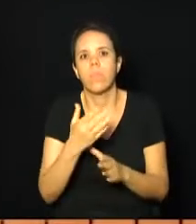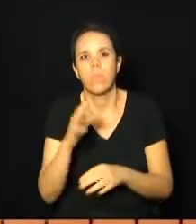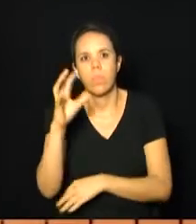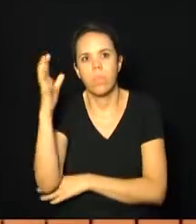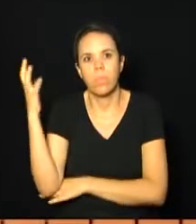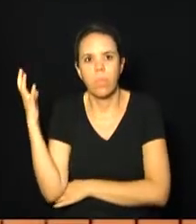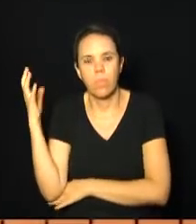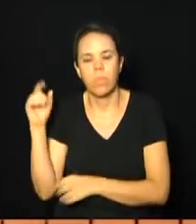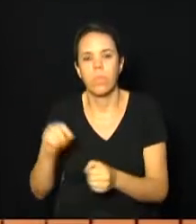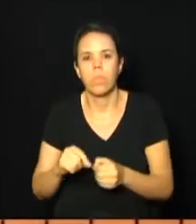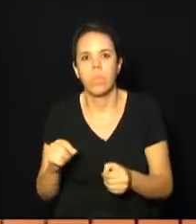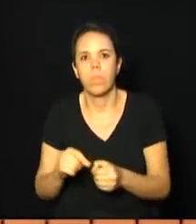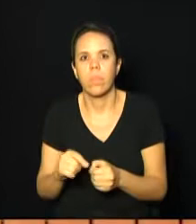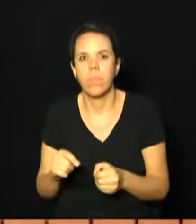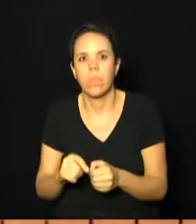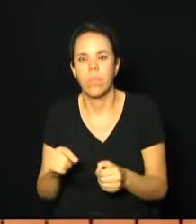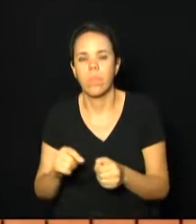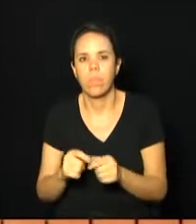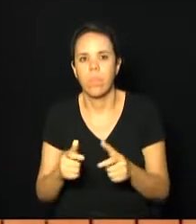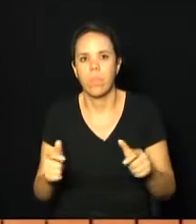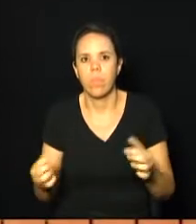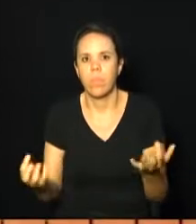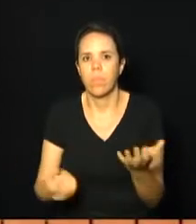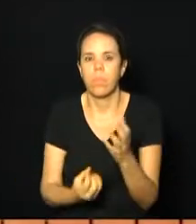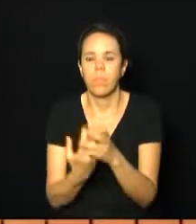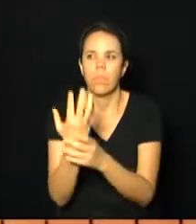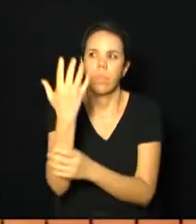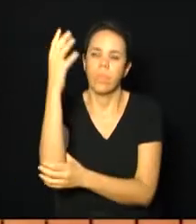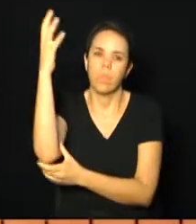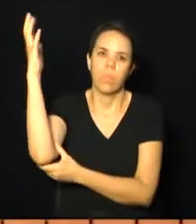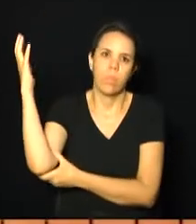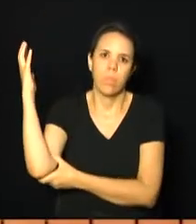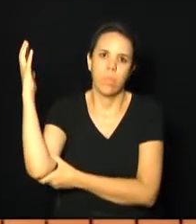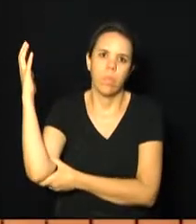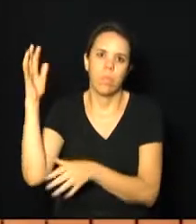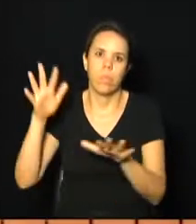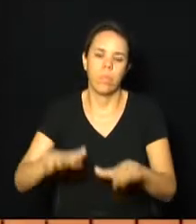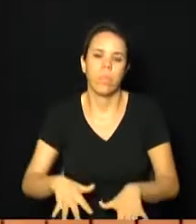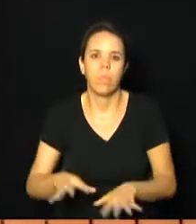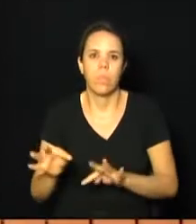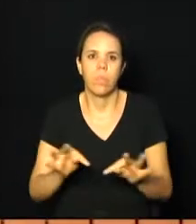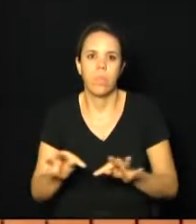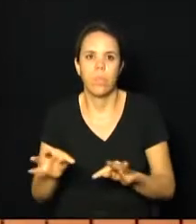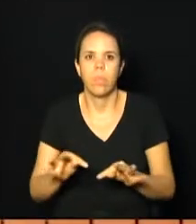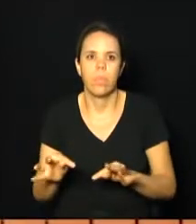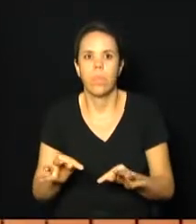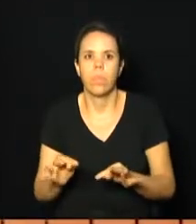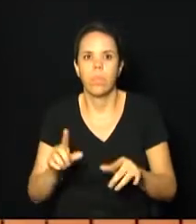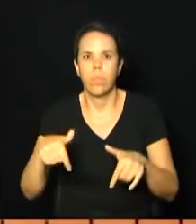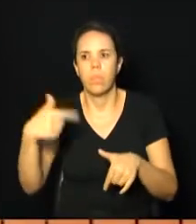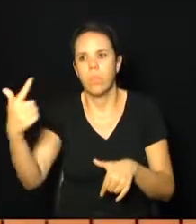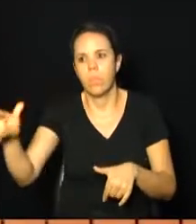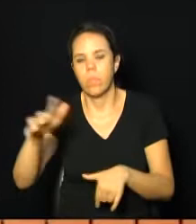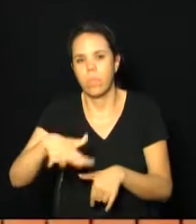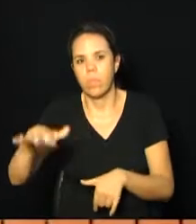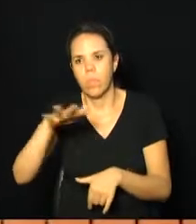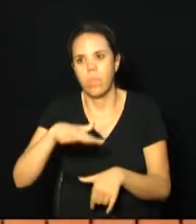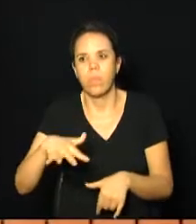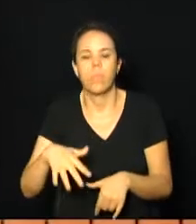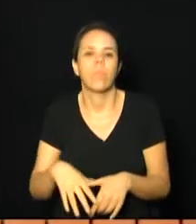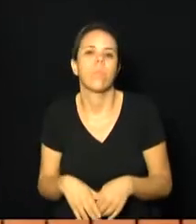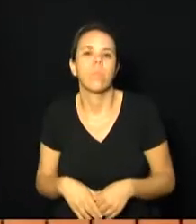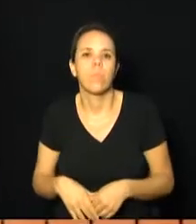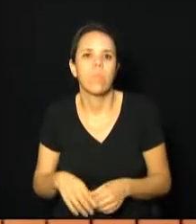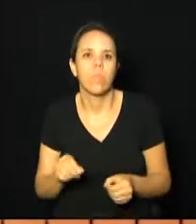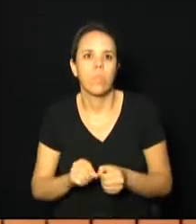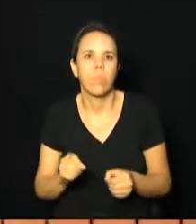árvore, faz a horta, cresce a árvore, aí fica recuperado e dali pula para outra área degradada para